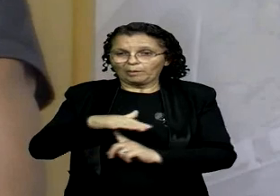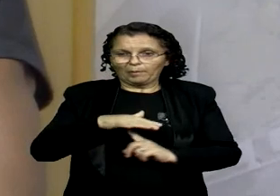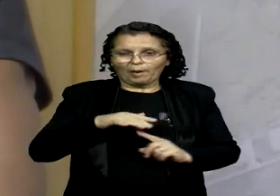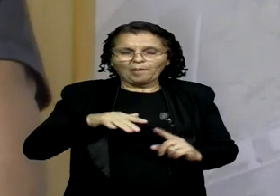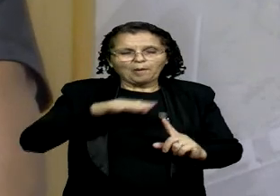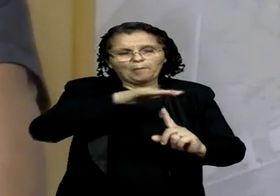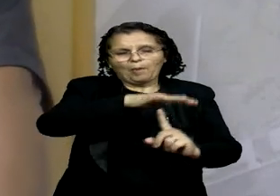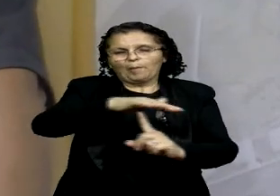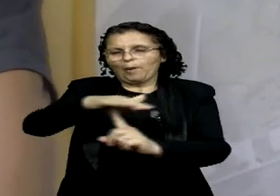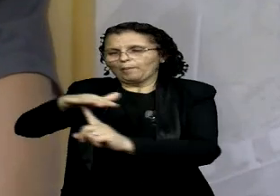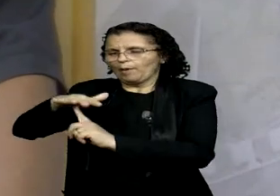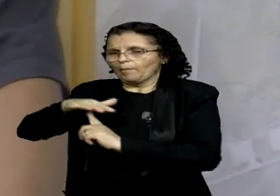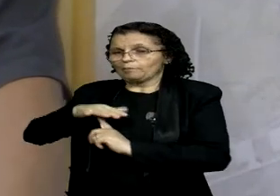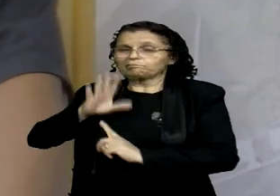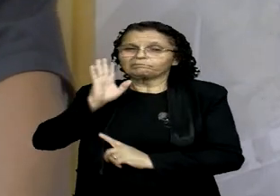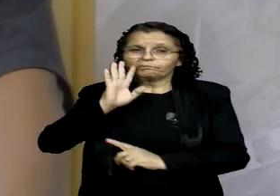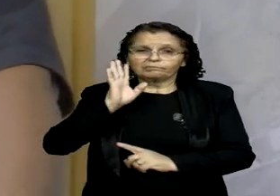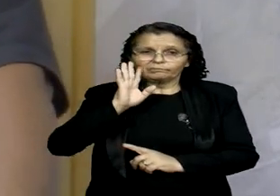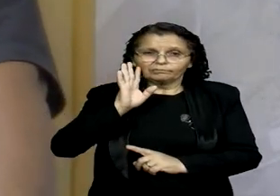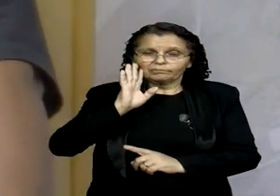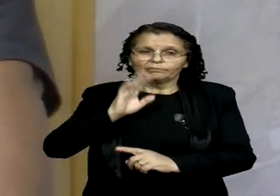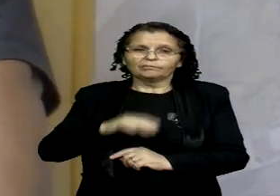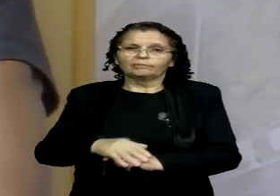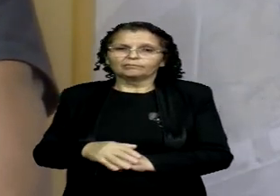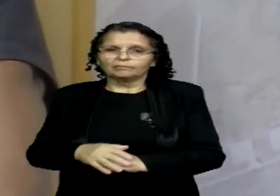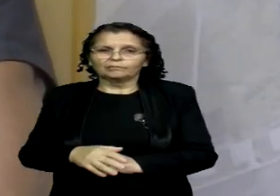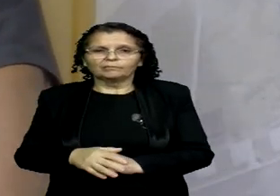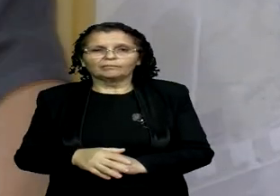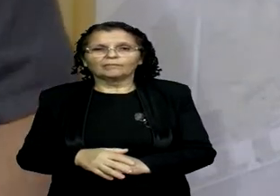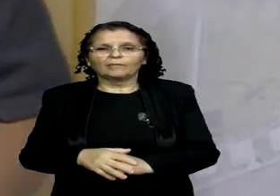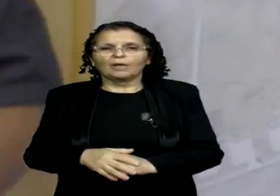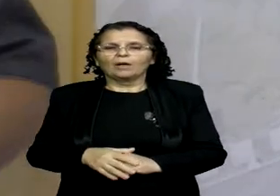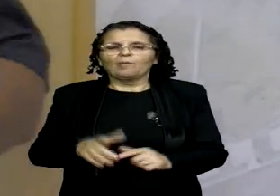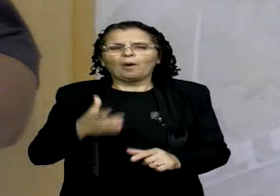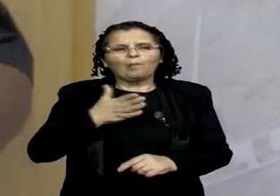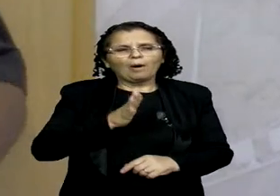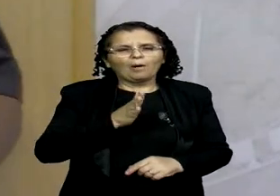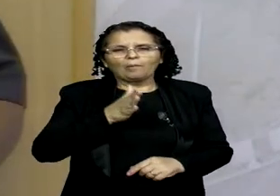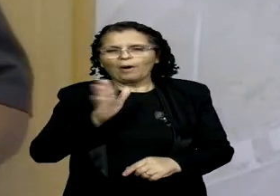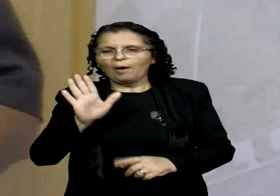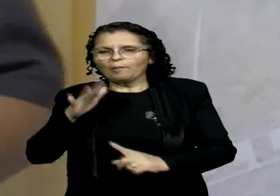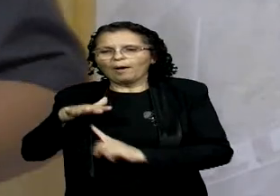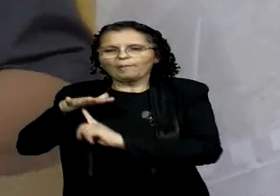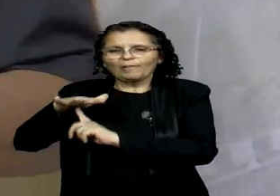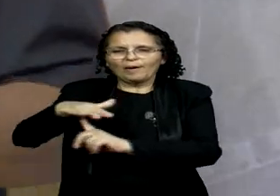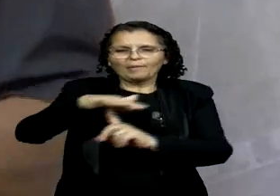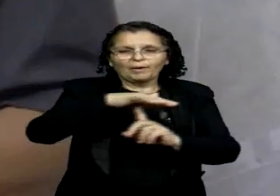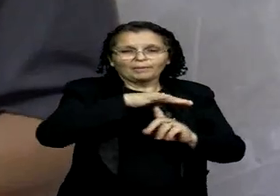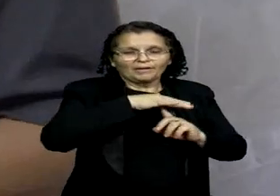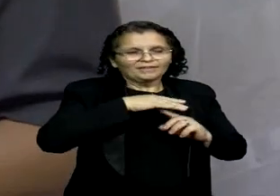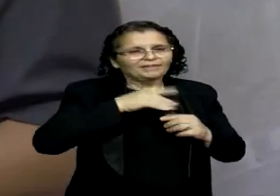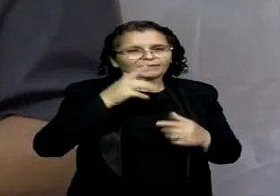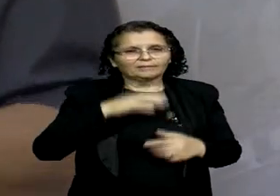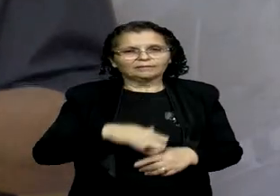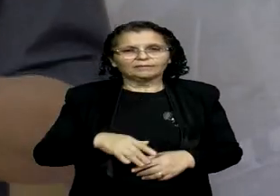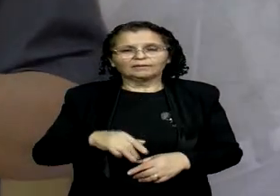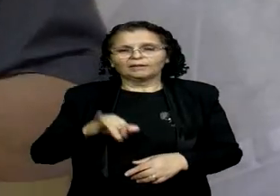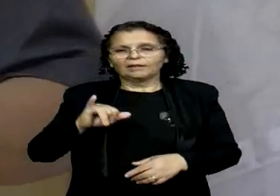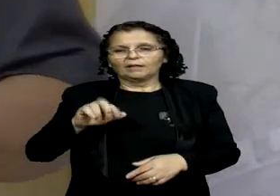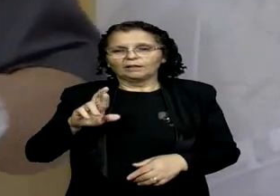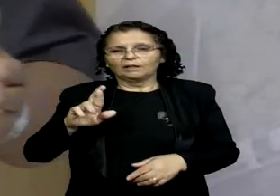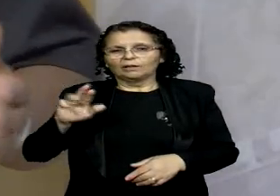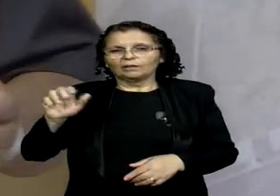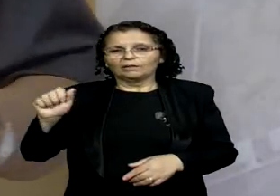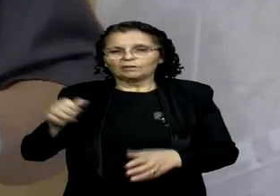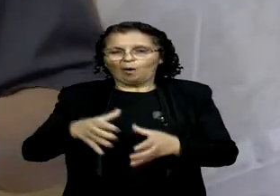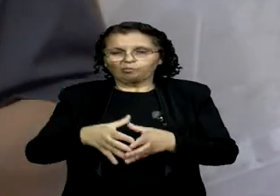parque bacana, eu fico feliz. Temos o Parque do Jardim do Metalúrgico, e a gente vai andando por aí vendo vários parques. Se você for em Vila Airosa, tem um dos